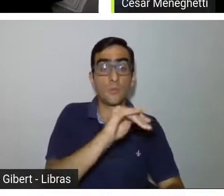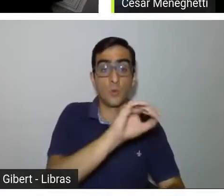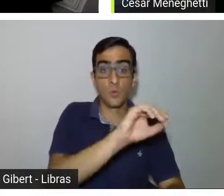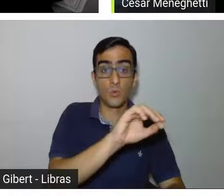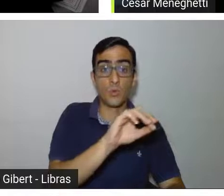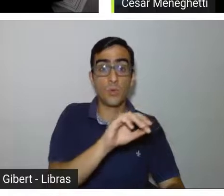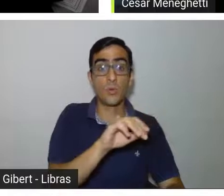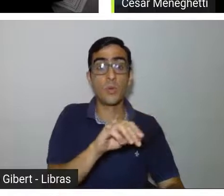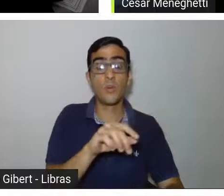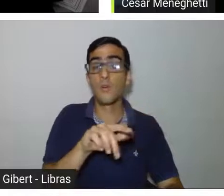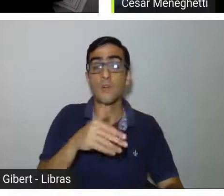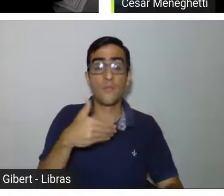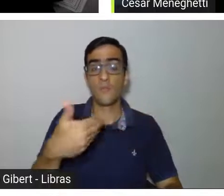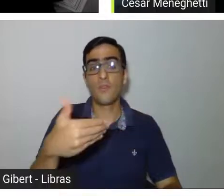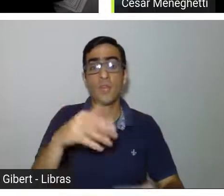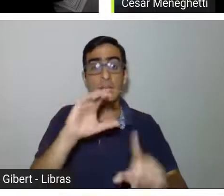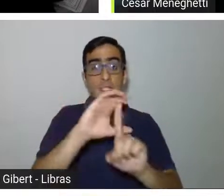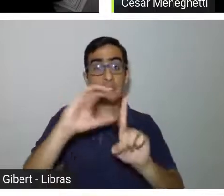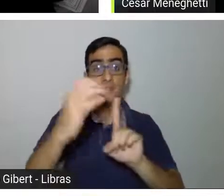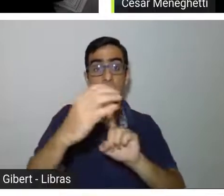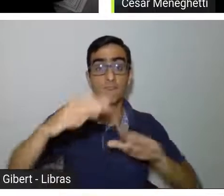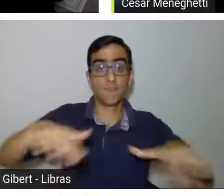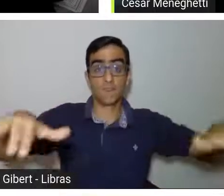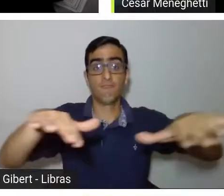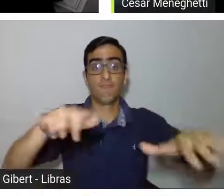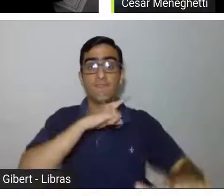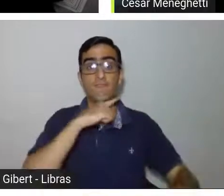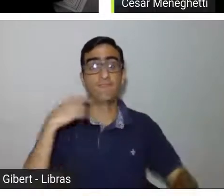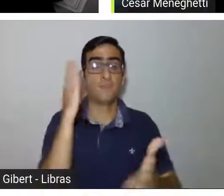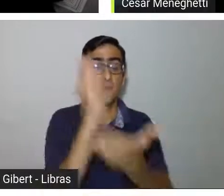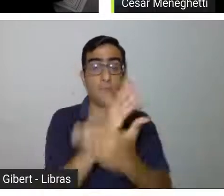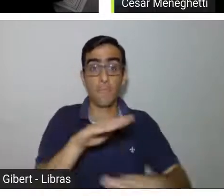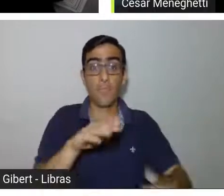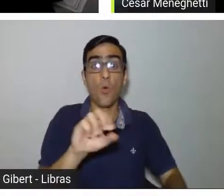da civilização. Então, ou a gente